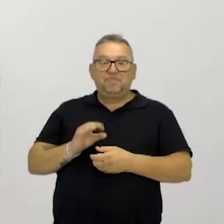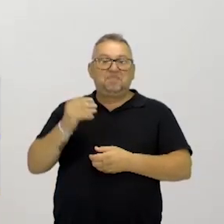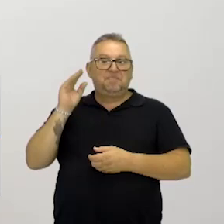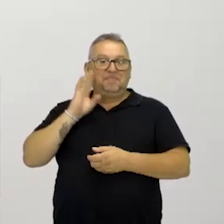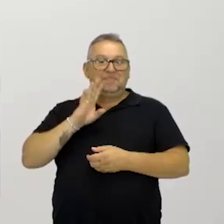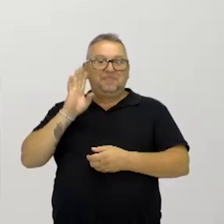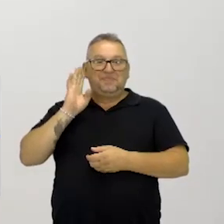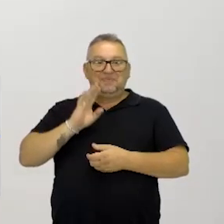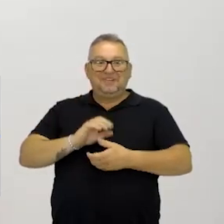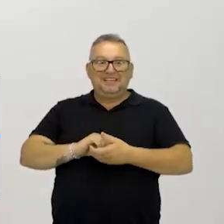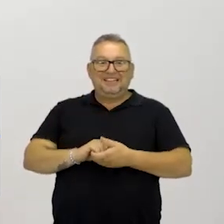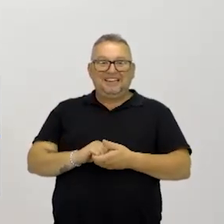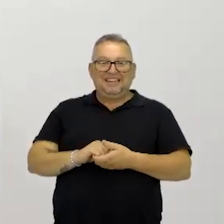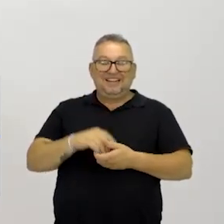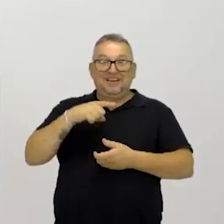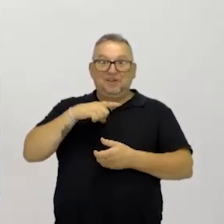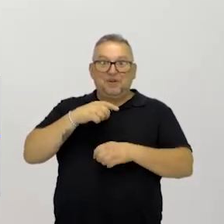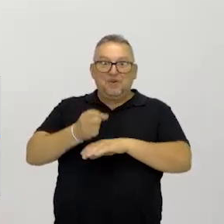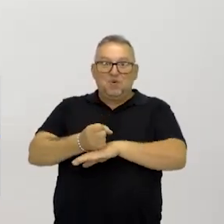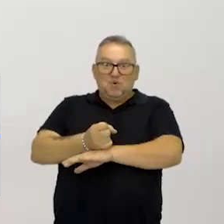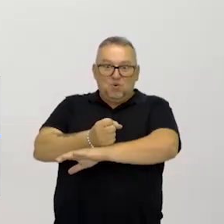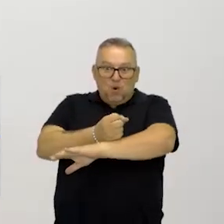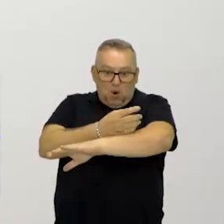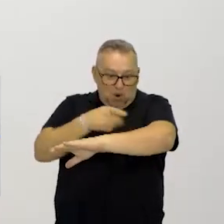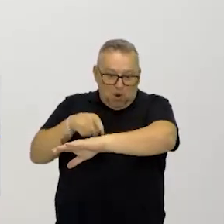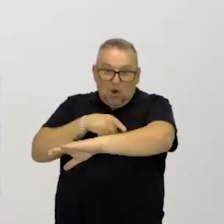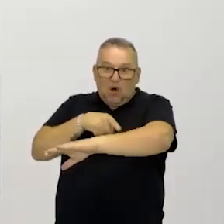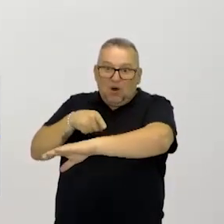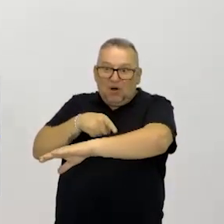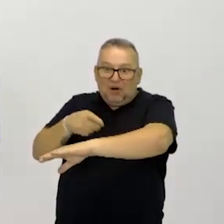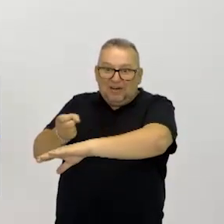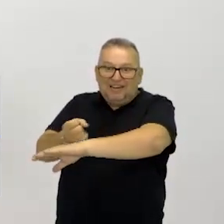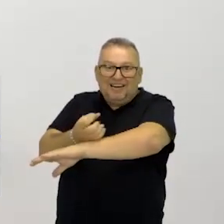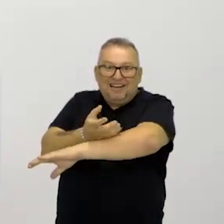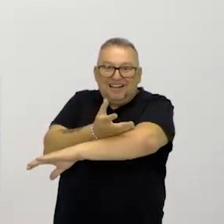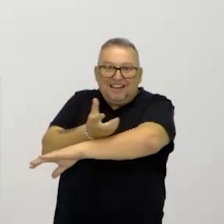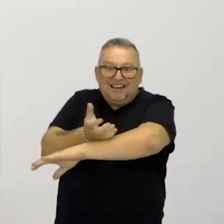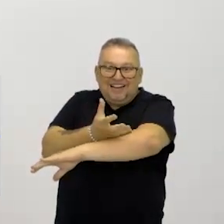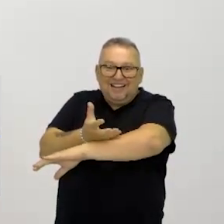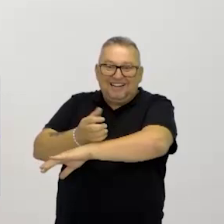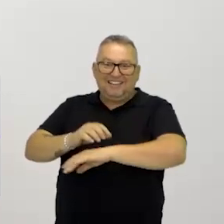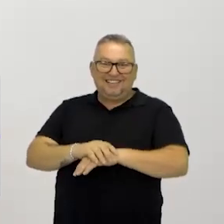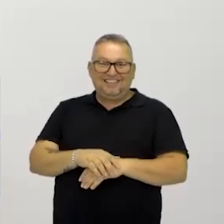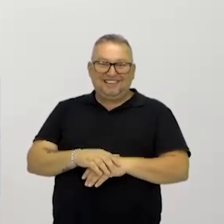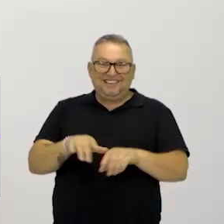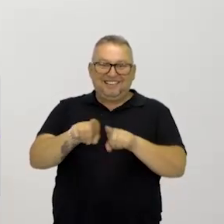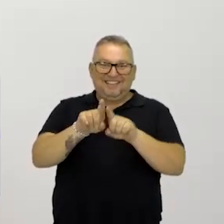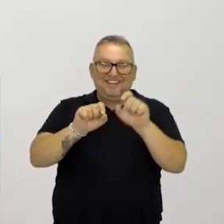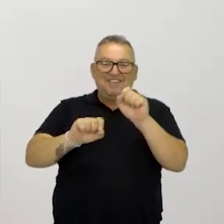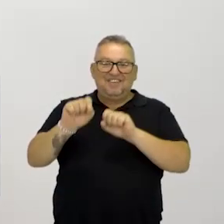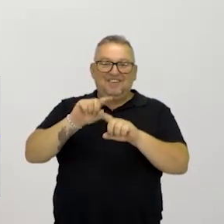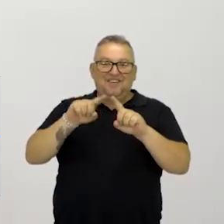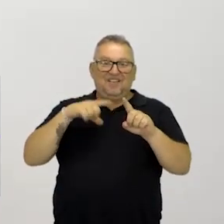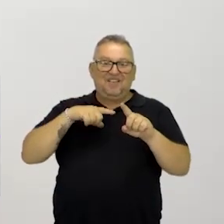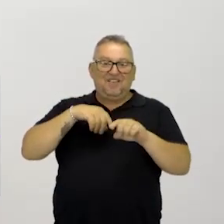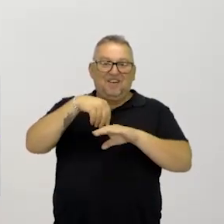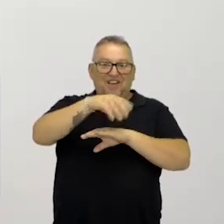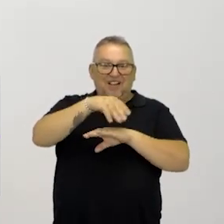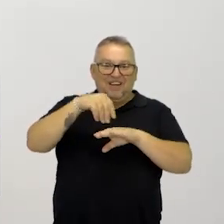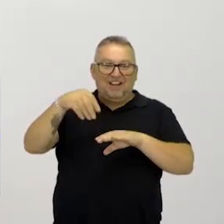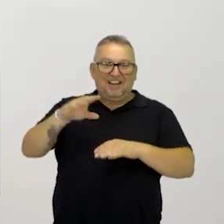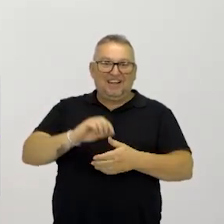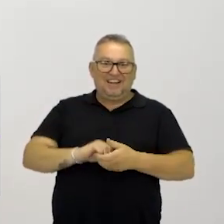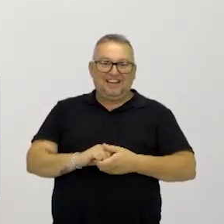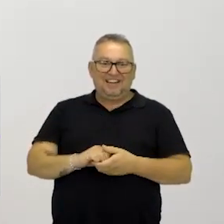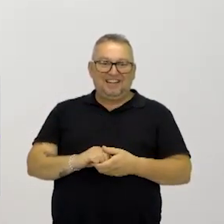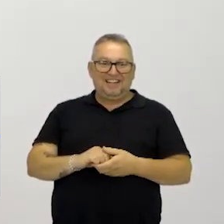Combinado. Muito bom, muito bom. Eu tô emocionado, gente. Até esqueço de falar coisa, se não é Vivi aqui, eu esqueço tudo. Não é isso aí. É por isso que é bom ter moderador, né, Vivi? Estamos aqui para isso.